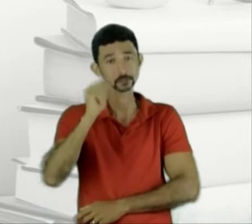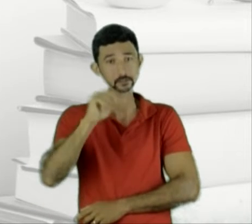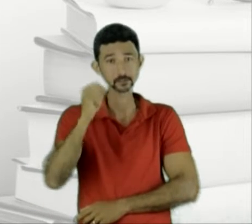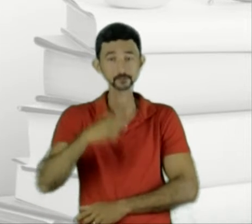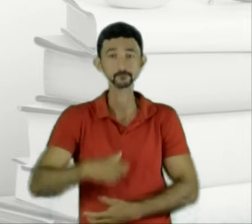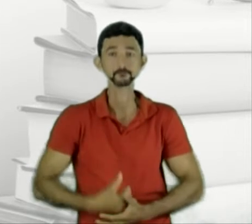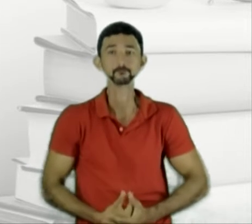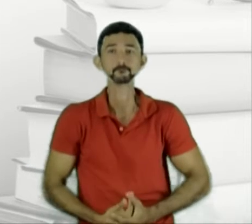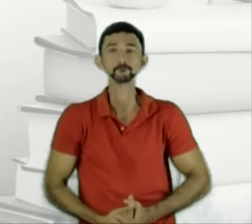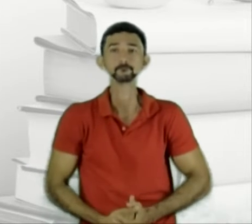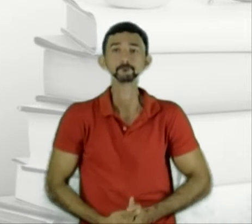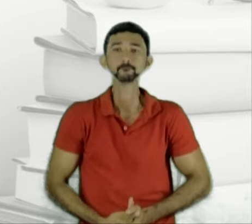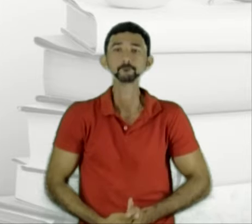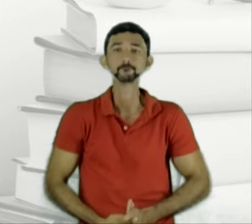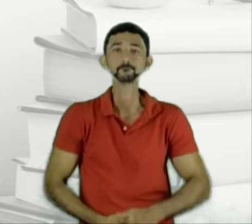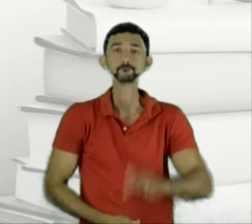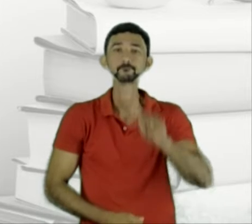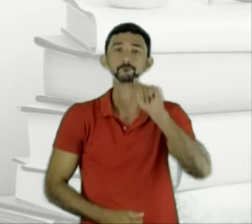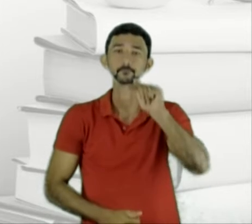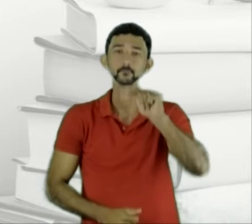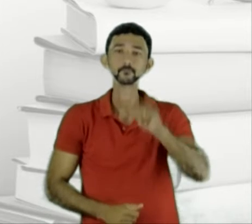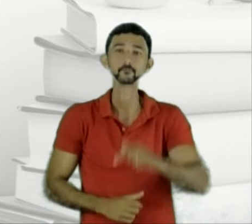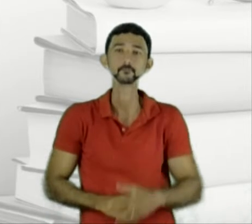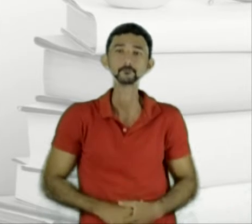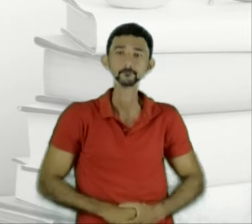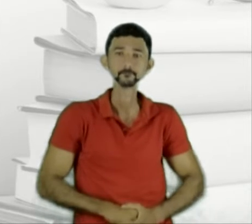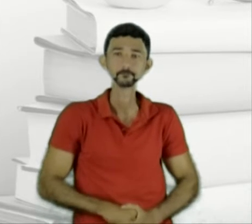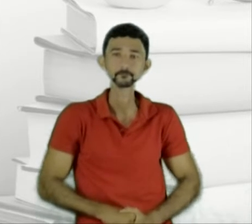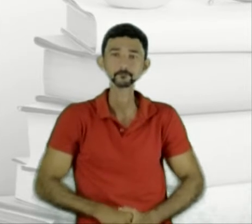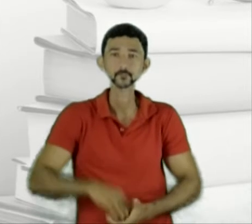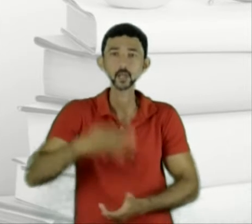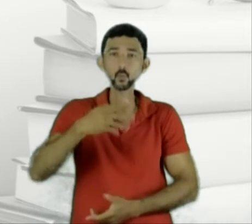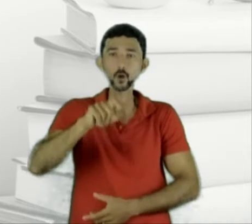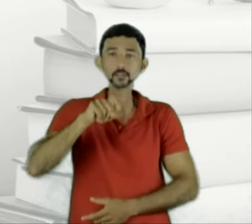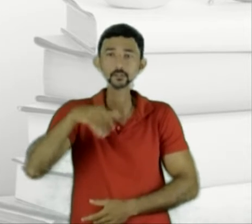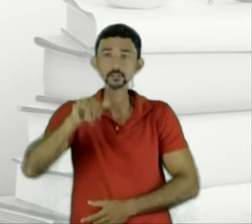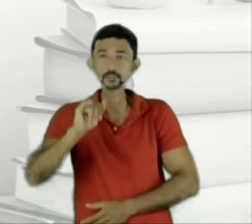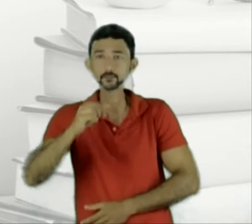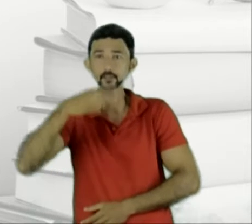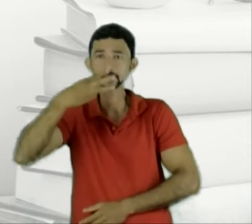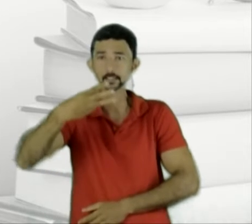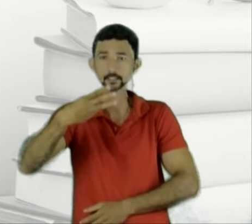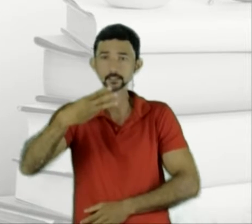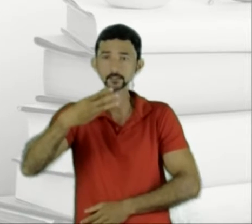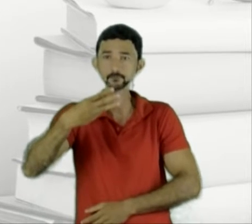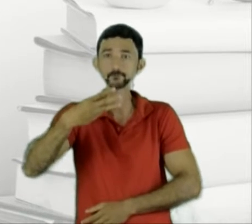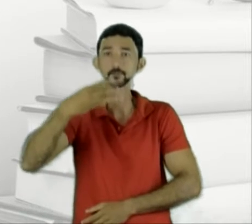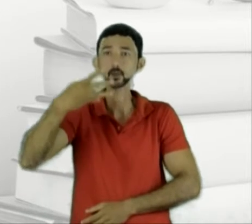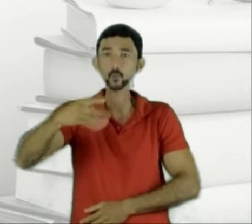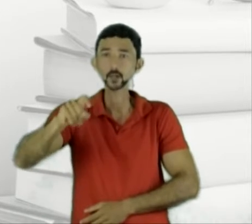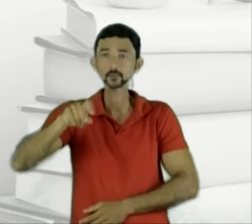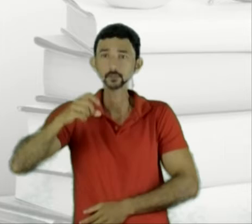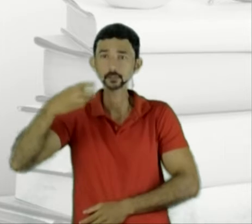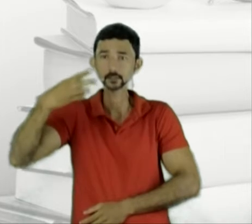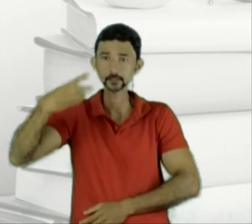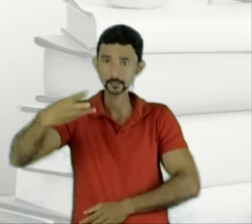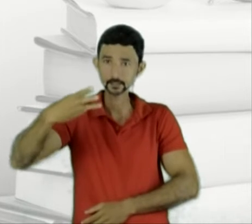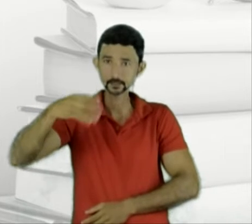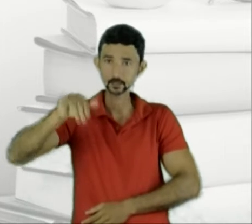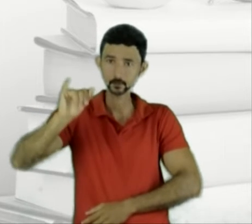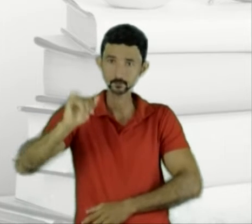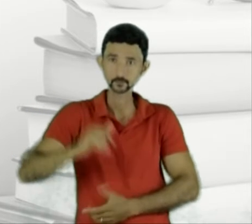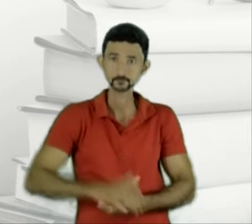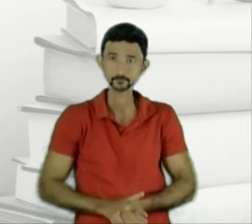certo? Letra F. 4xy ao cubo e 4x ao cubo y. Cuidado